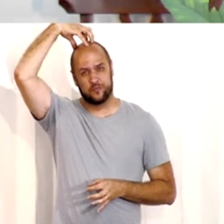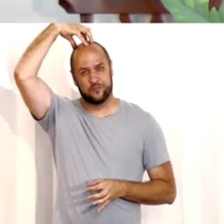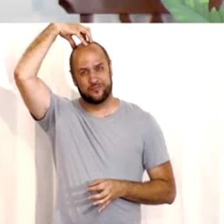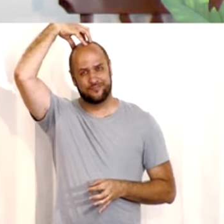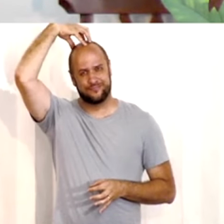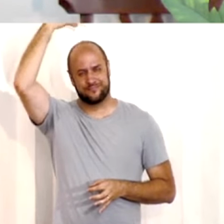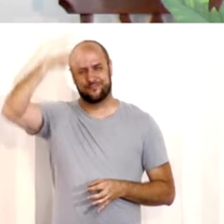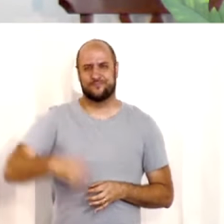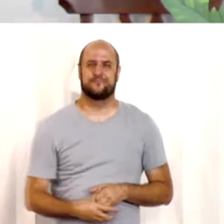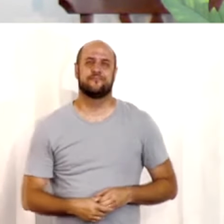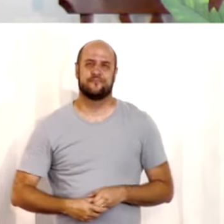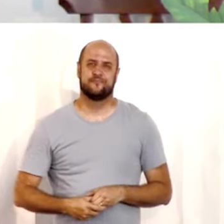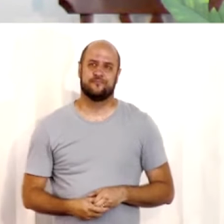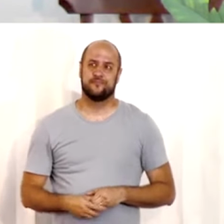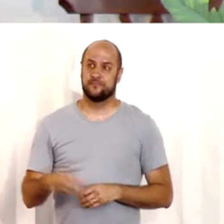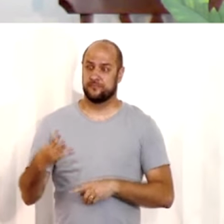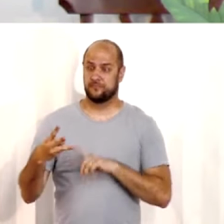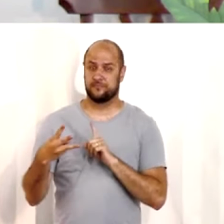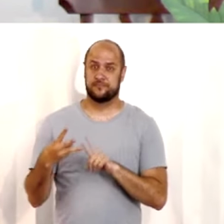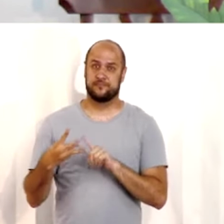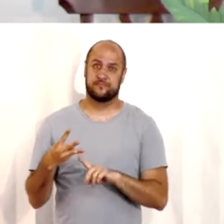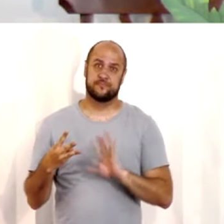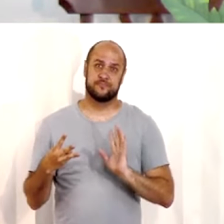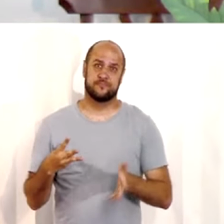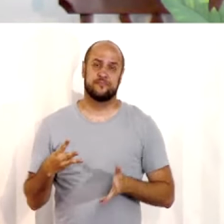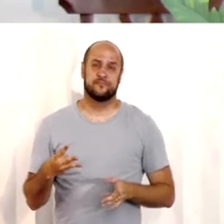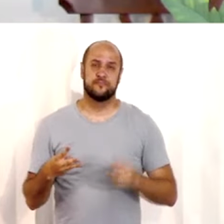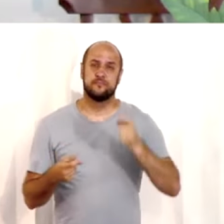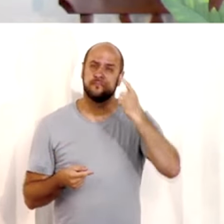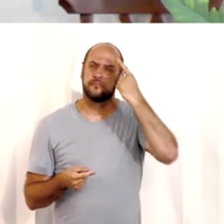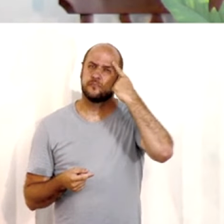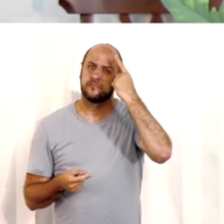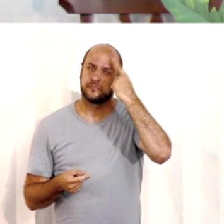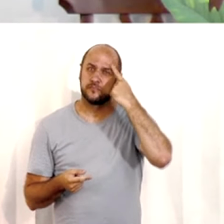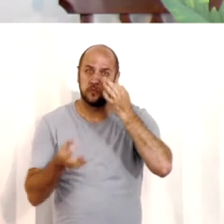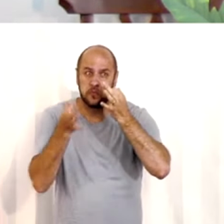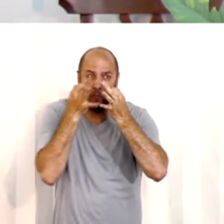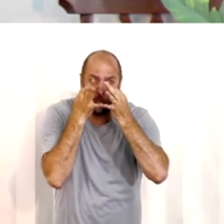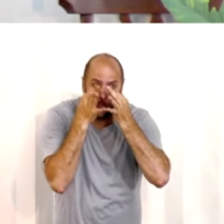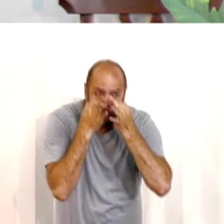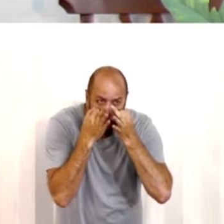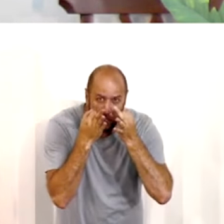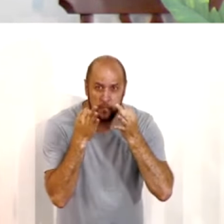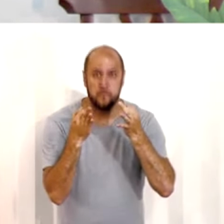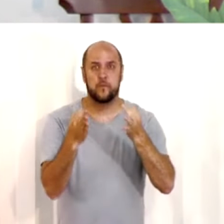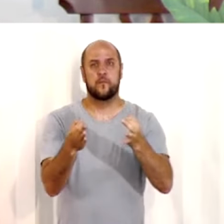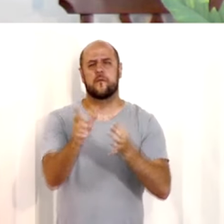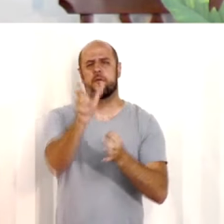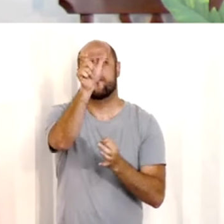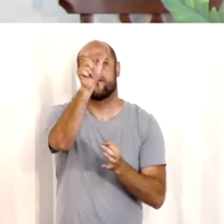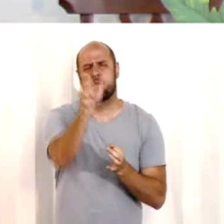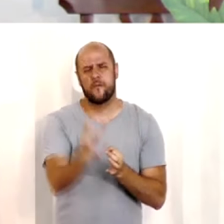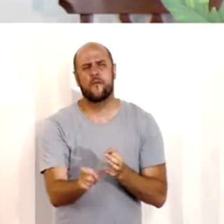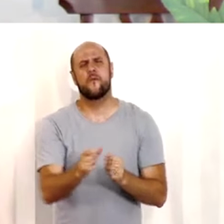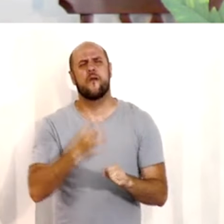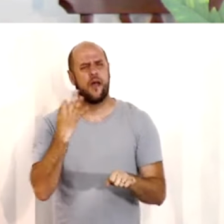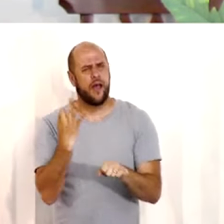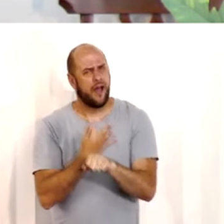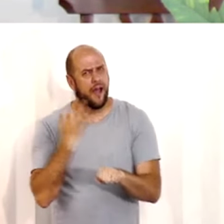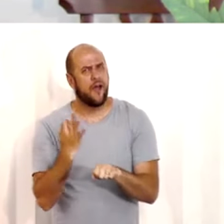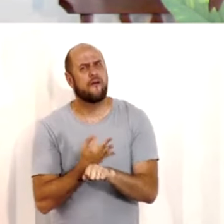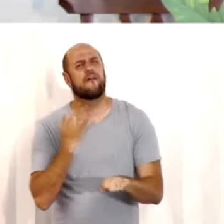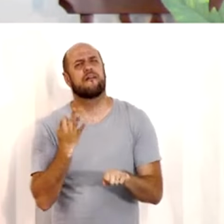E a terceira ênfase aqui no texto: considerai, pois, atentamente aquele que suportou tamanha oposição dos